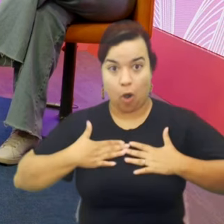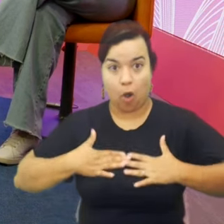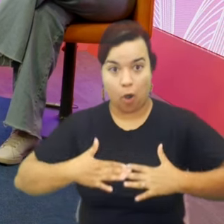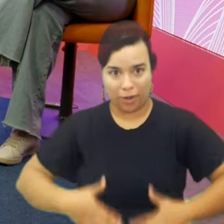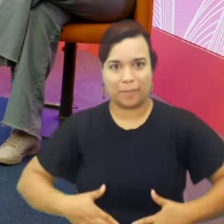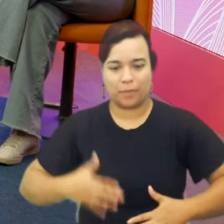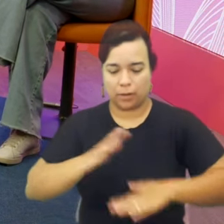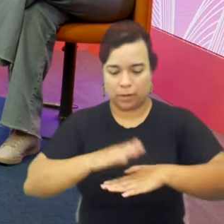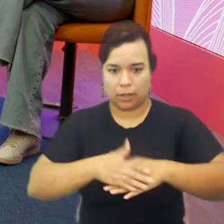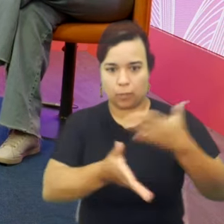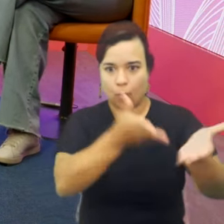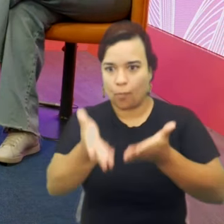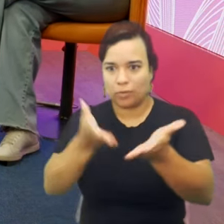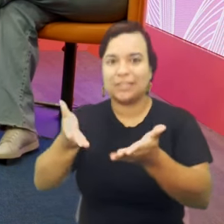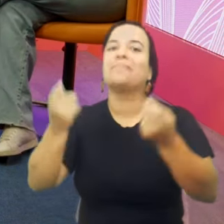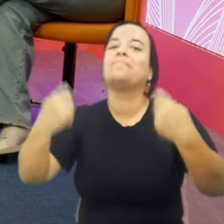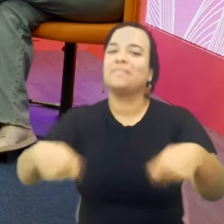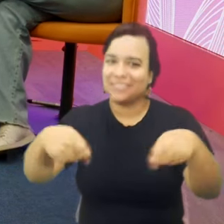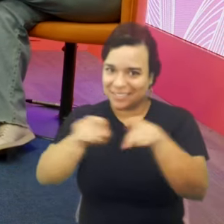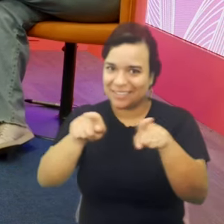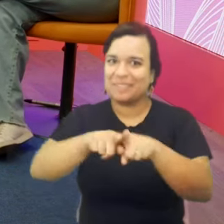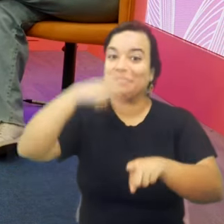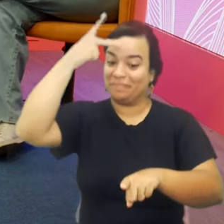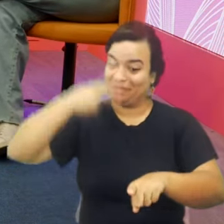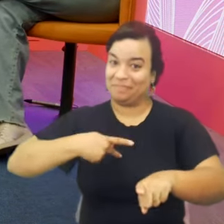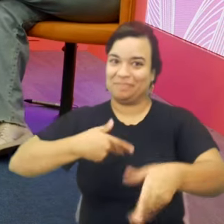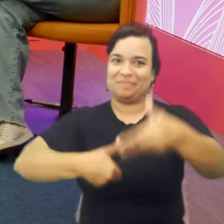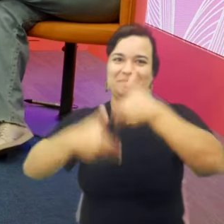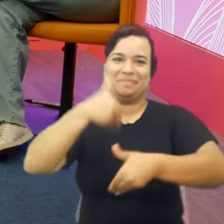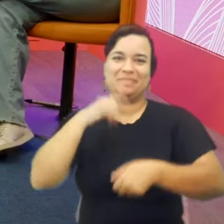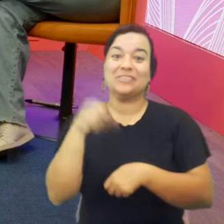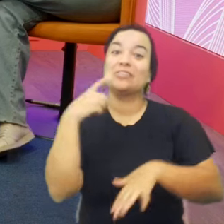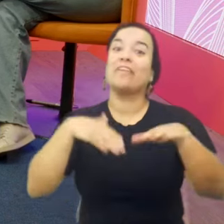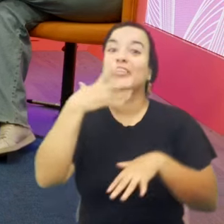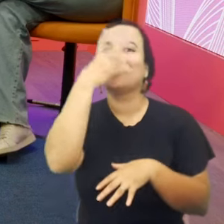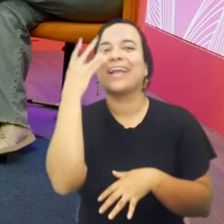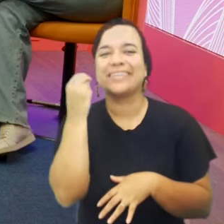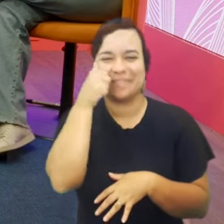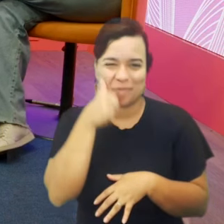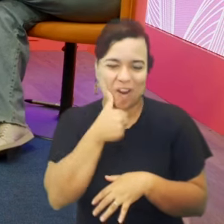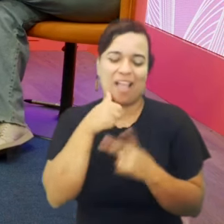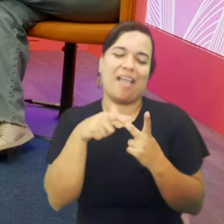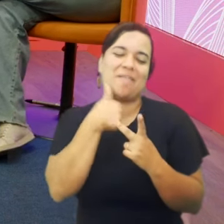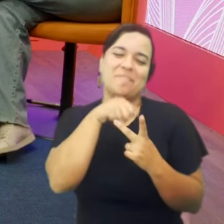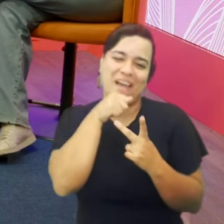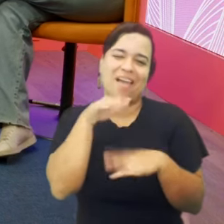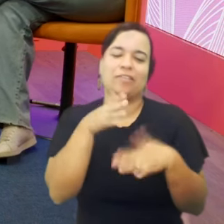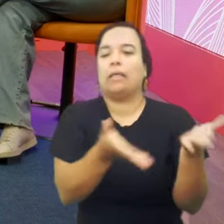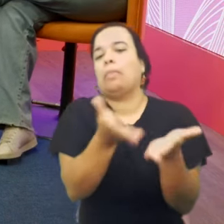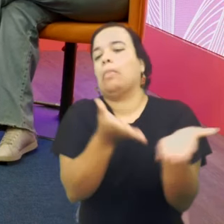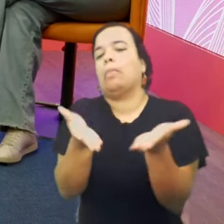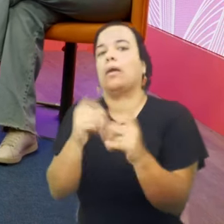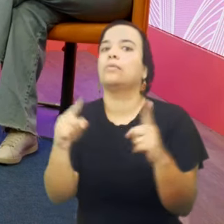deve ser cuidado. Né? A gente esquece disso, todas nós somos mulheres, mães, Então, nós cuidamos, a gente também precisa